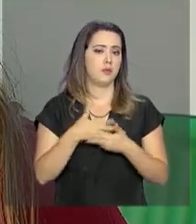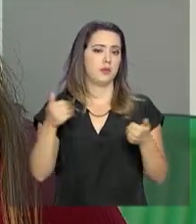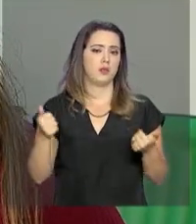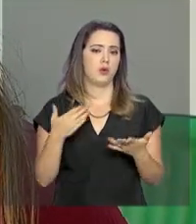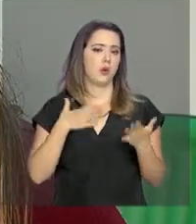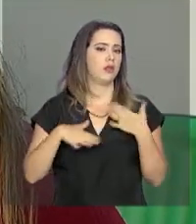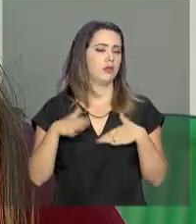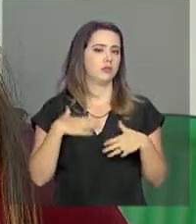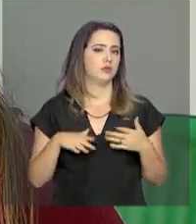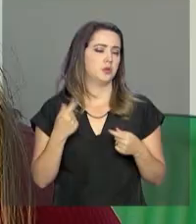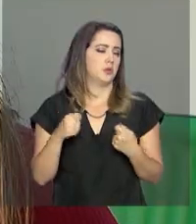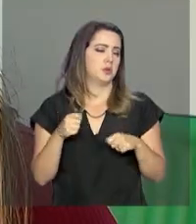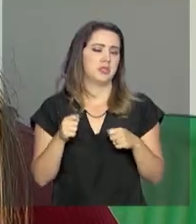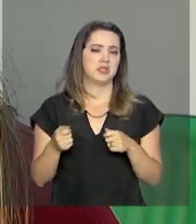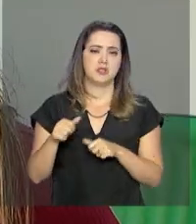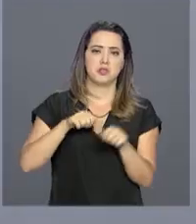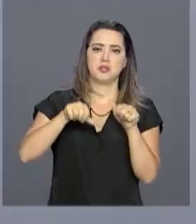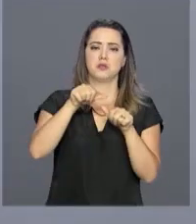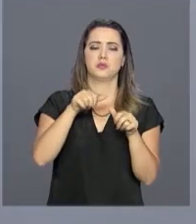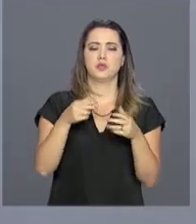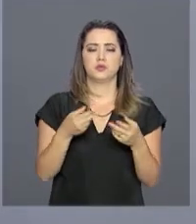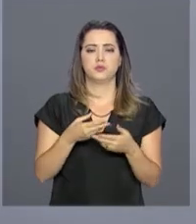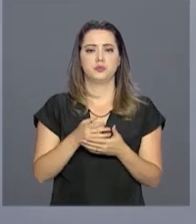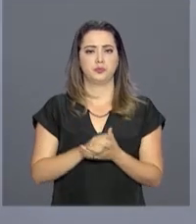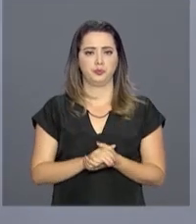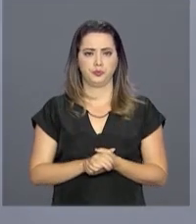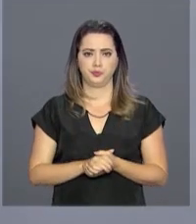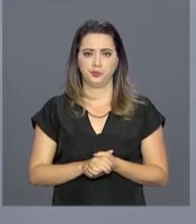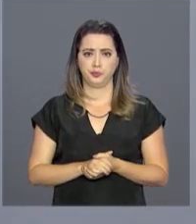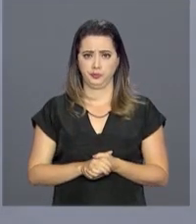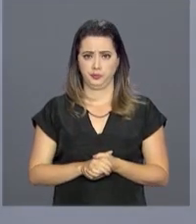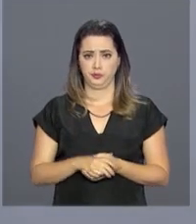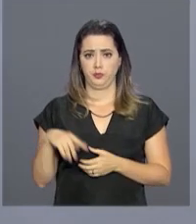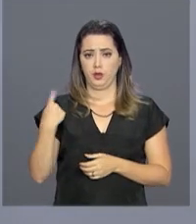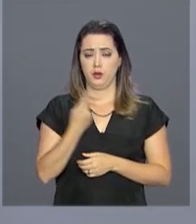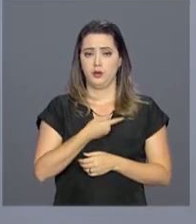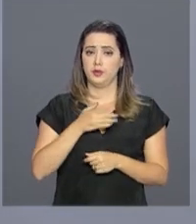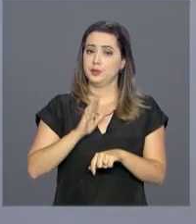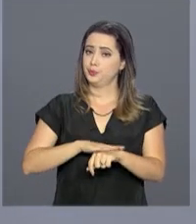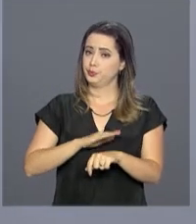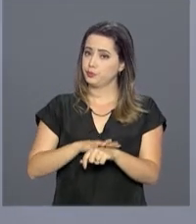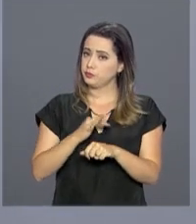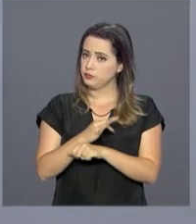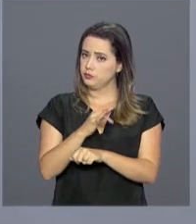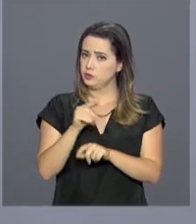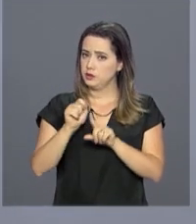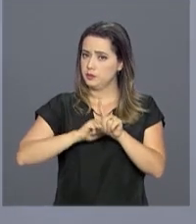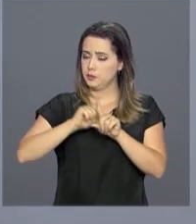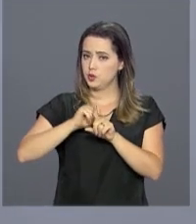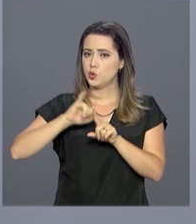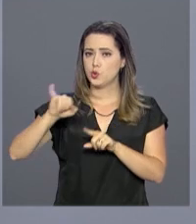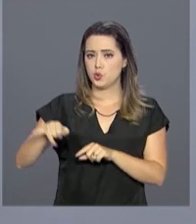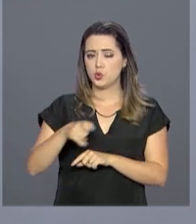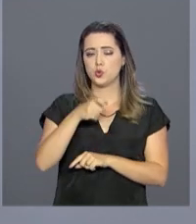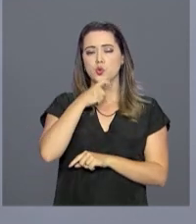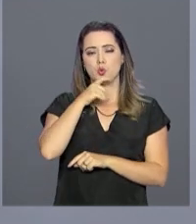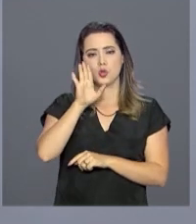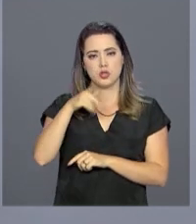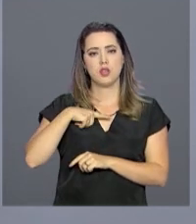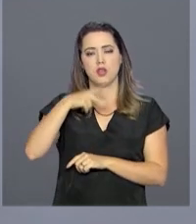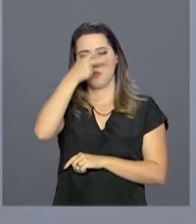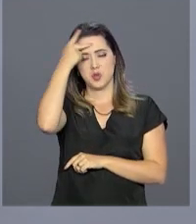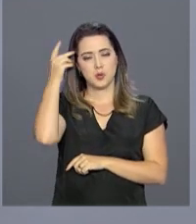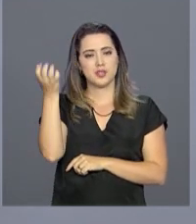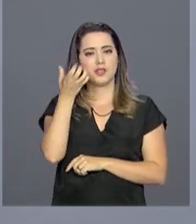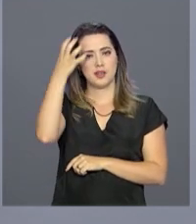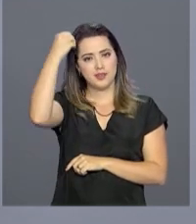enfim é muito legal estamos no período de férias e neste mês de julho já tem muita gente com o pé na estrada